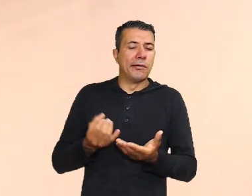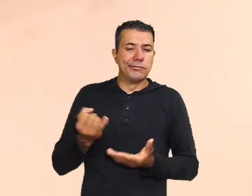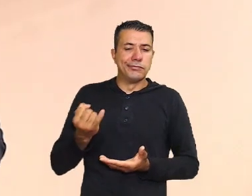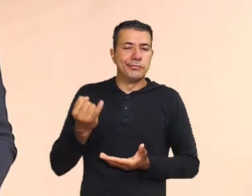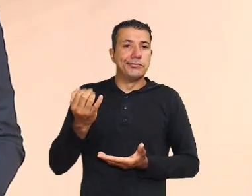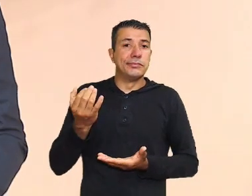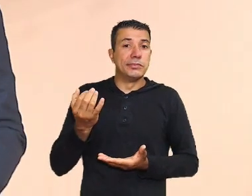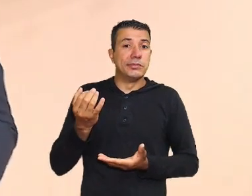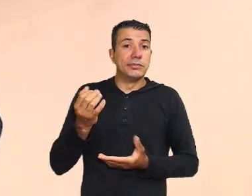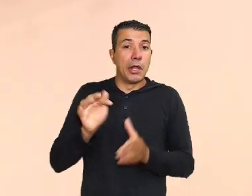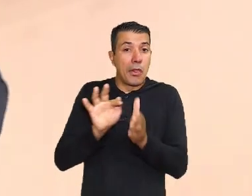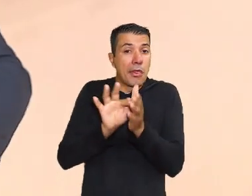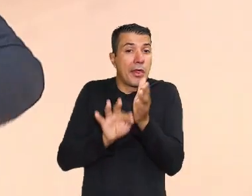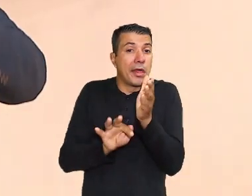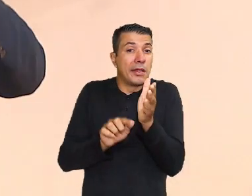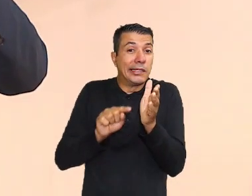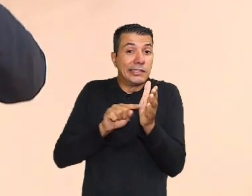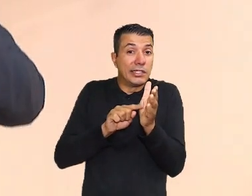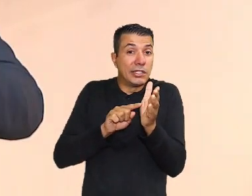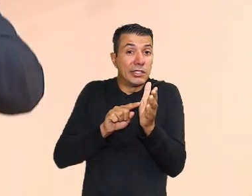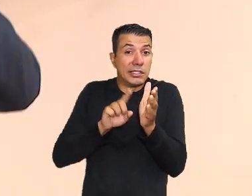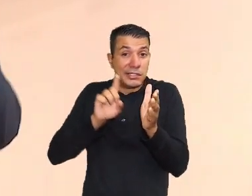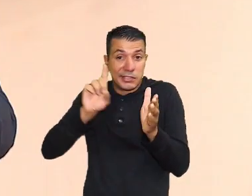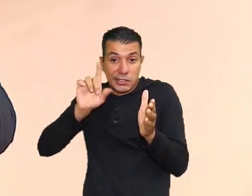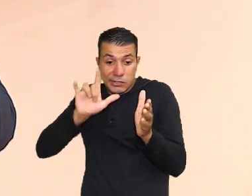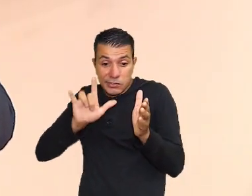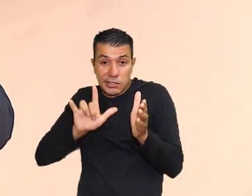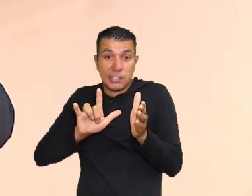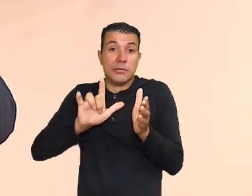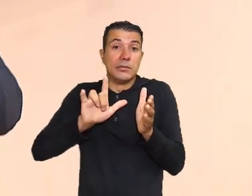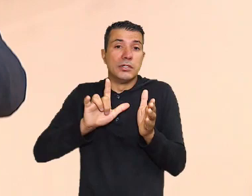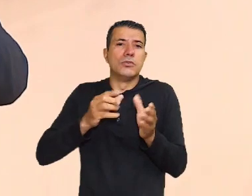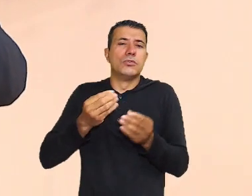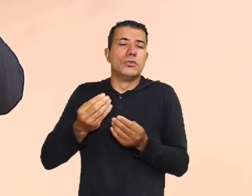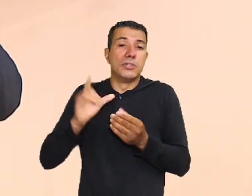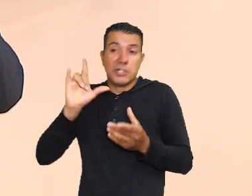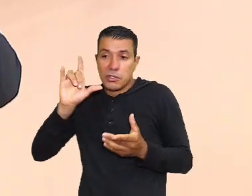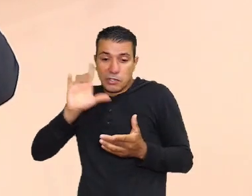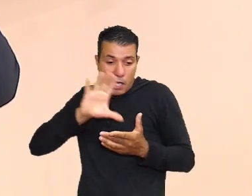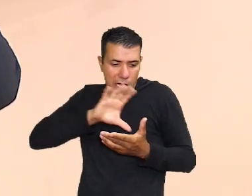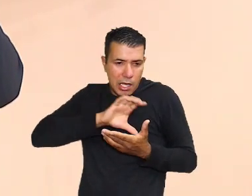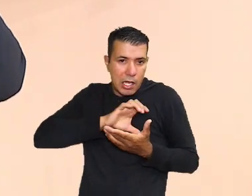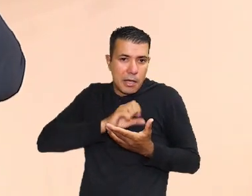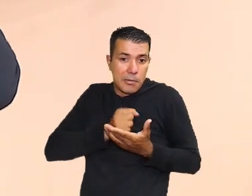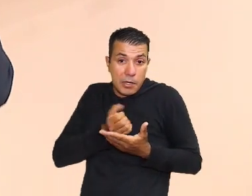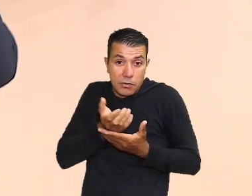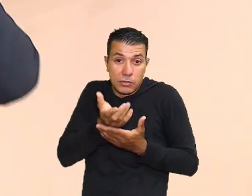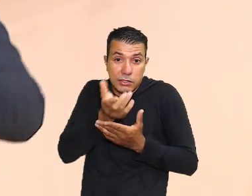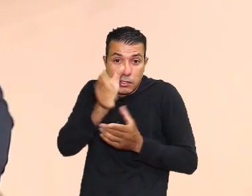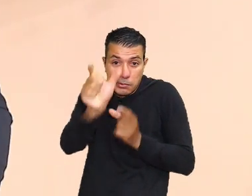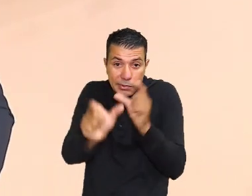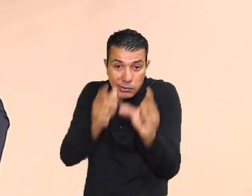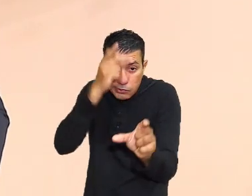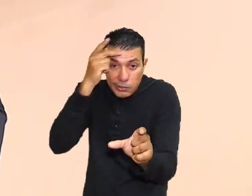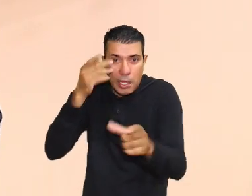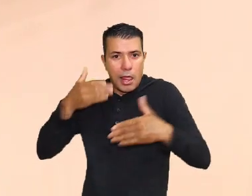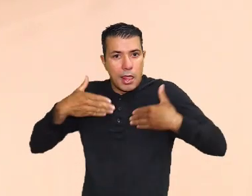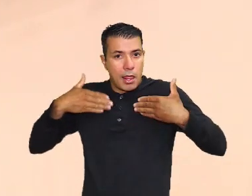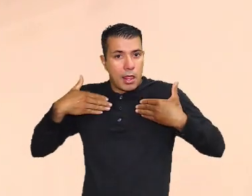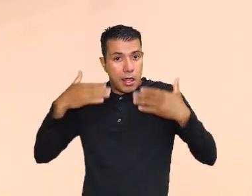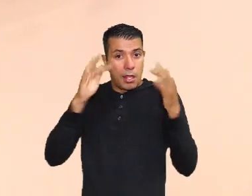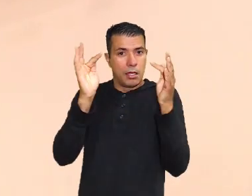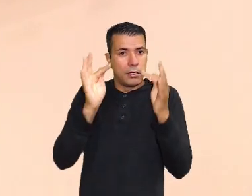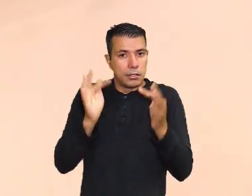quando o texto fala assim, Deus ama a quem dá, mas quem dá com alegria.